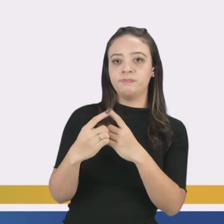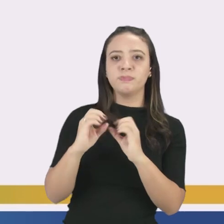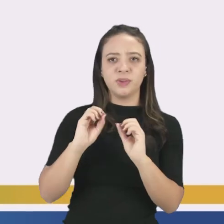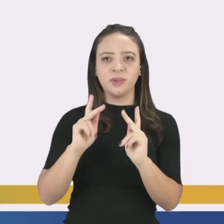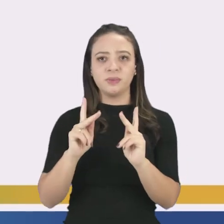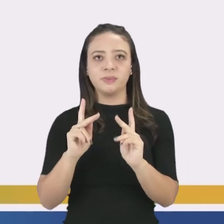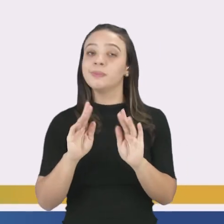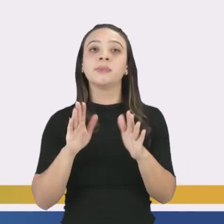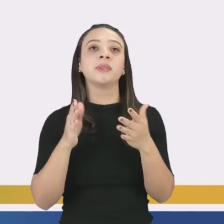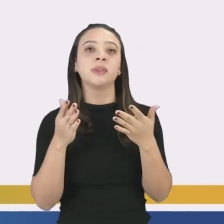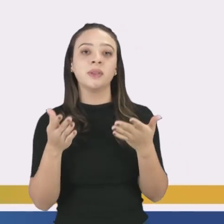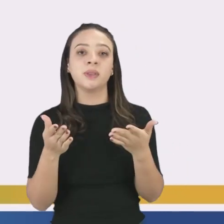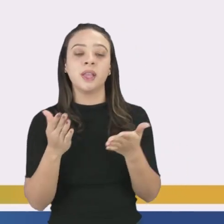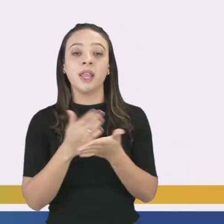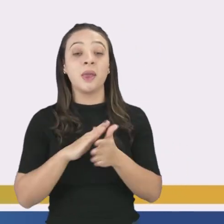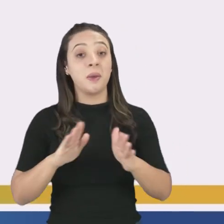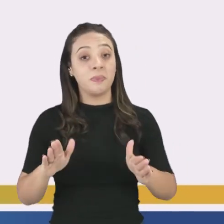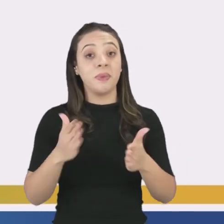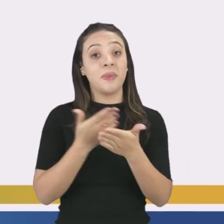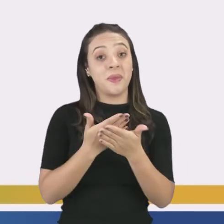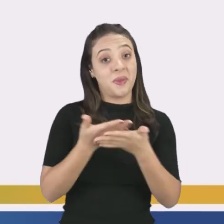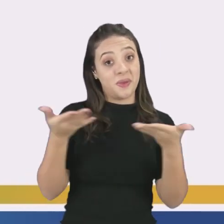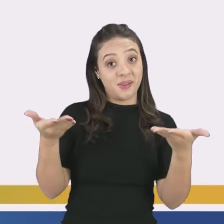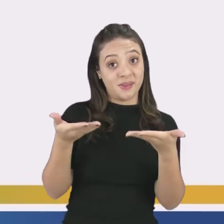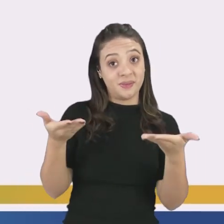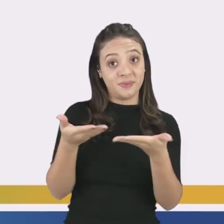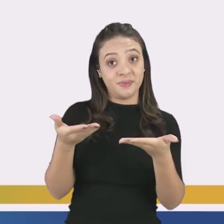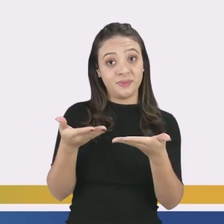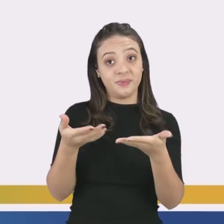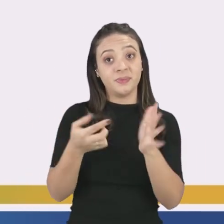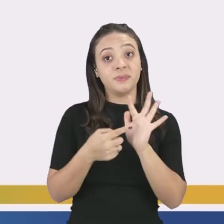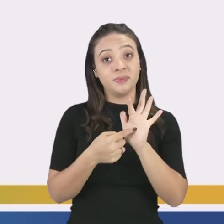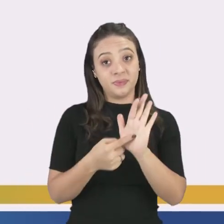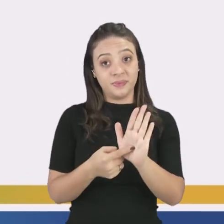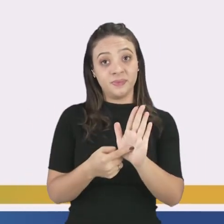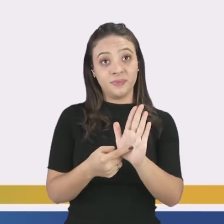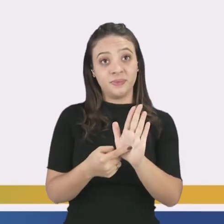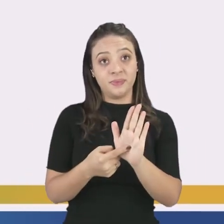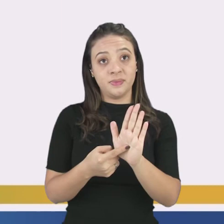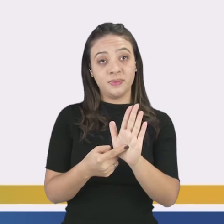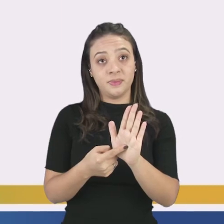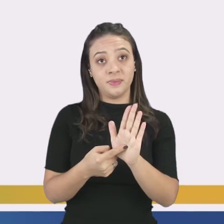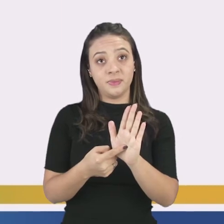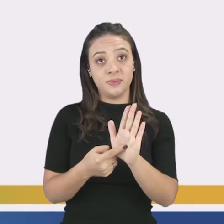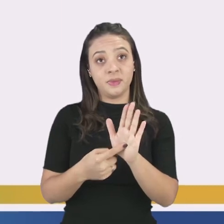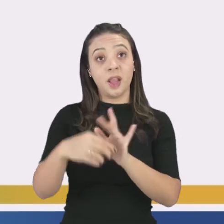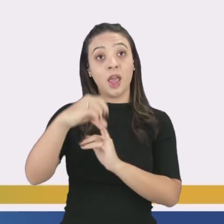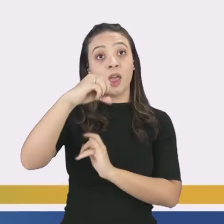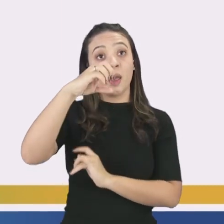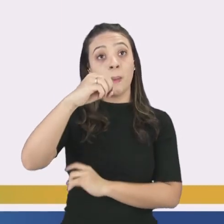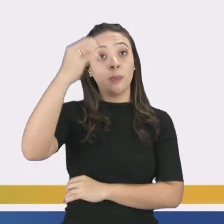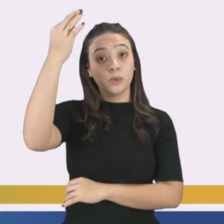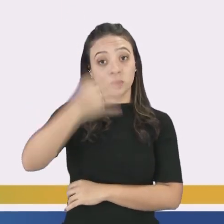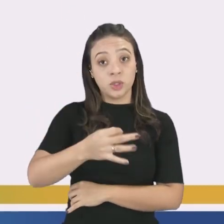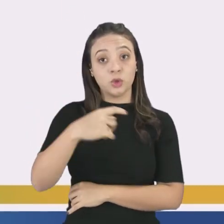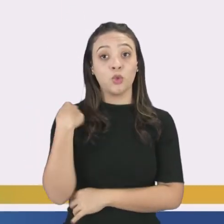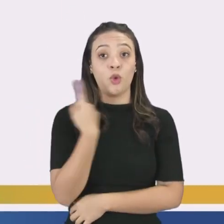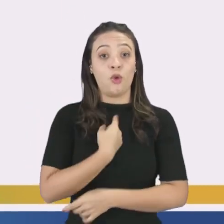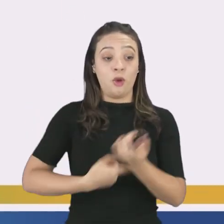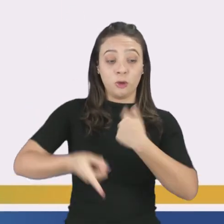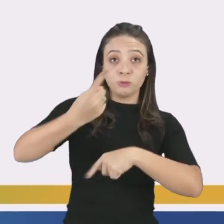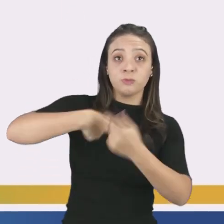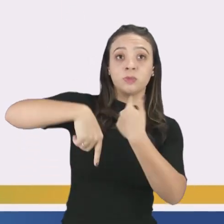bem? E aí, para terminar nossa aulinha de hoje, eu deixo essa mensagem aí para vocês. 90% do